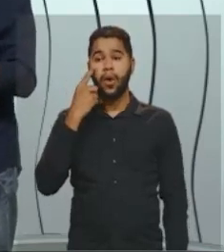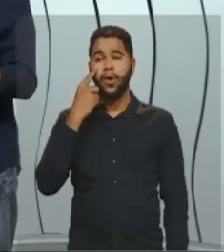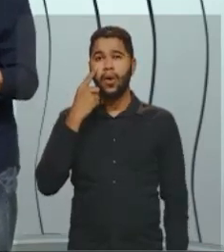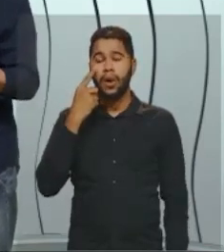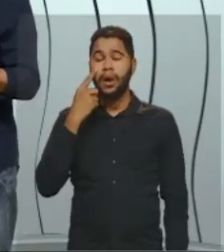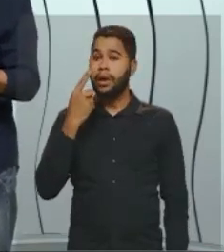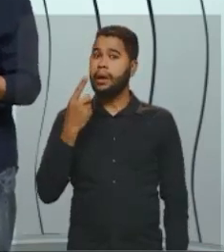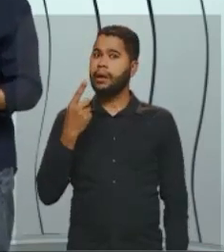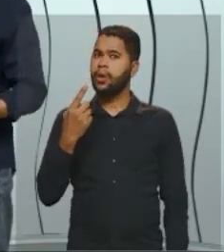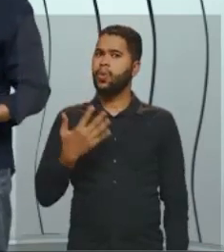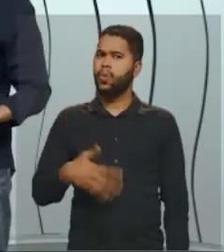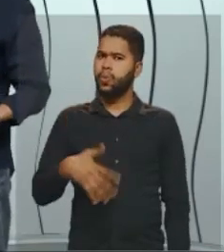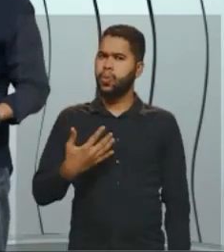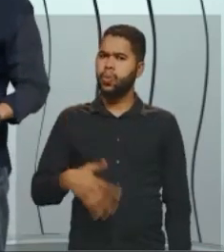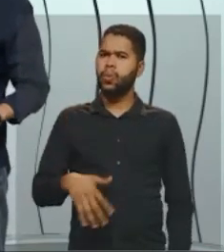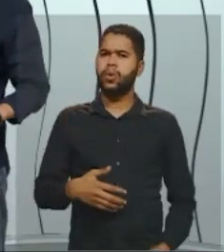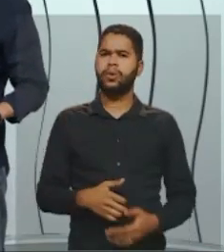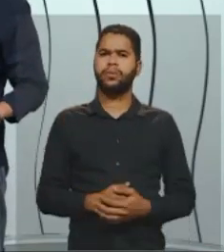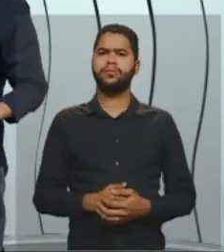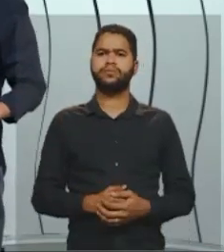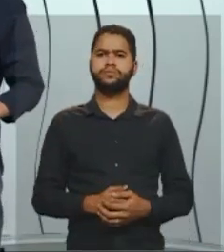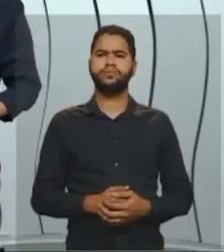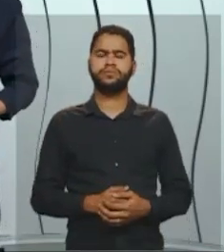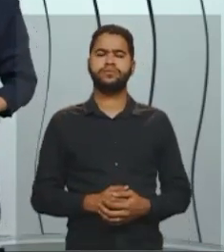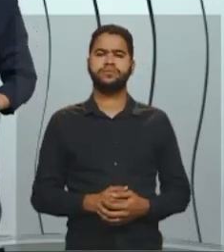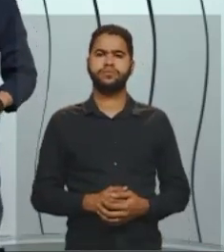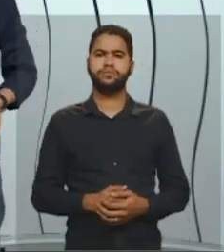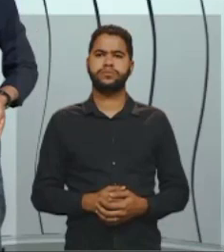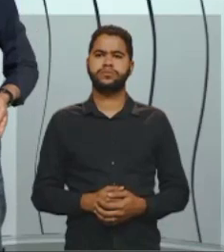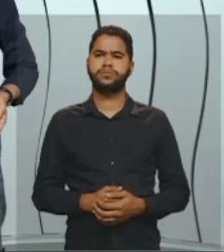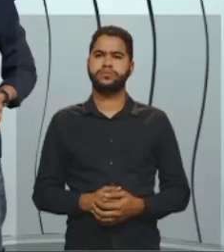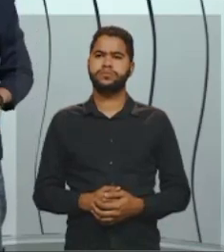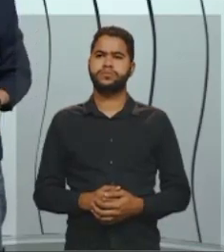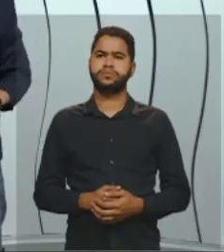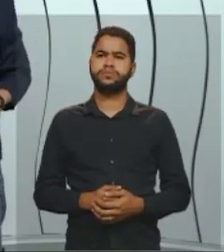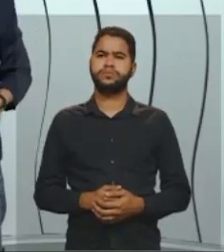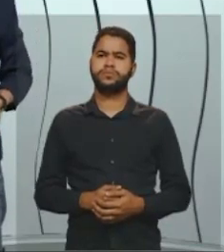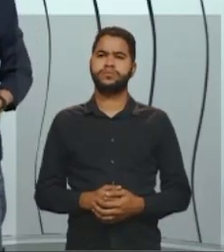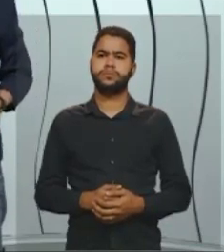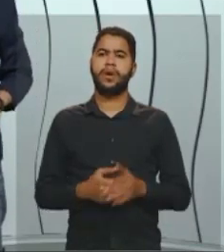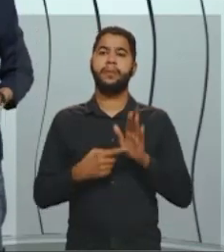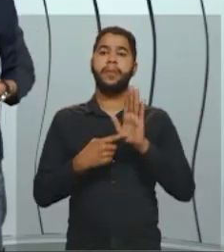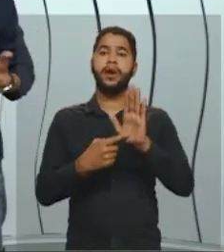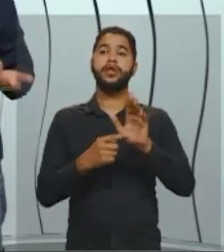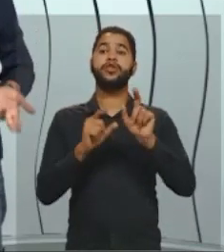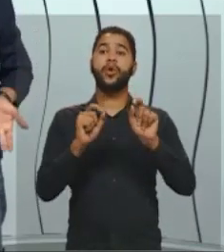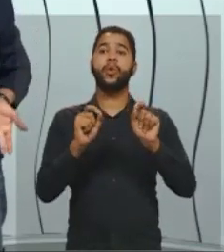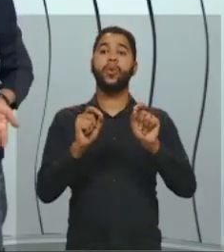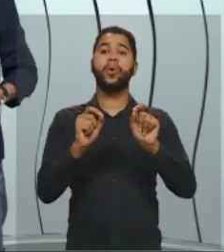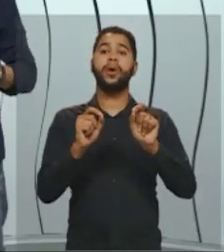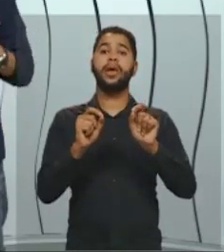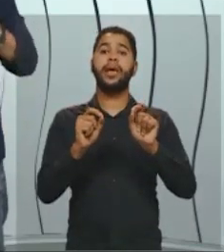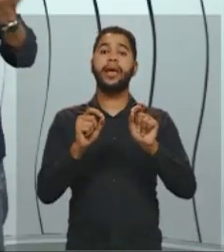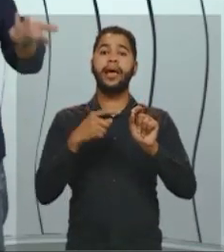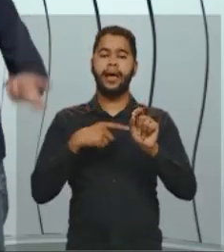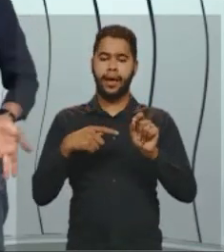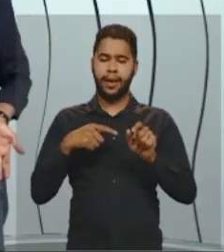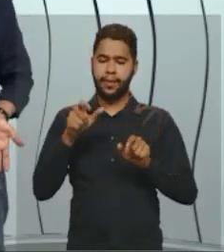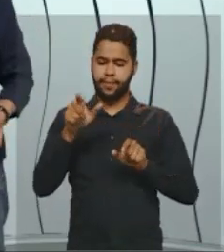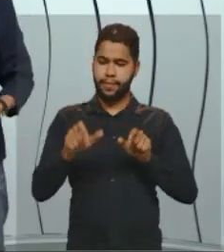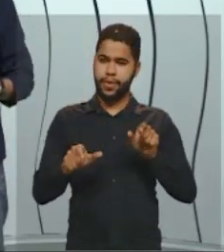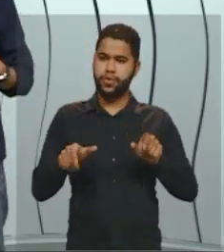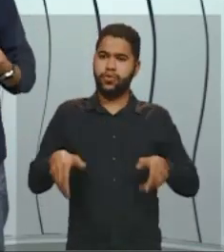é forte esse aqui. Vou estar aí logo. Apareceu a cadeira de roda, quer dizer, o perigo de um acidente, da pessoa